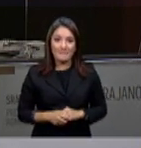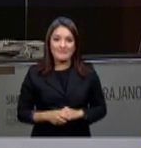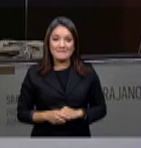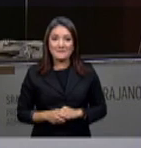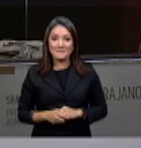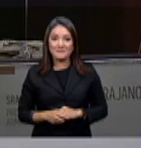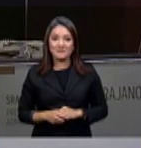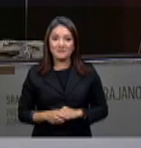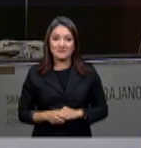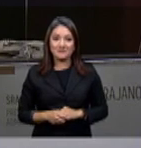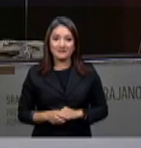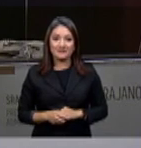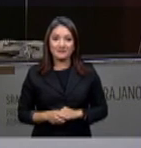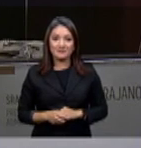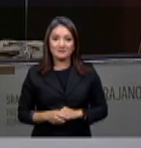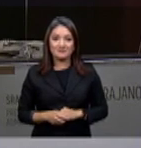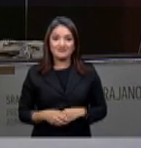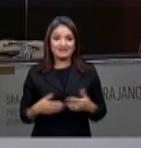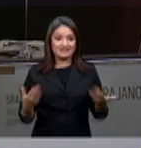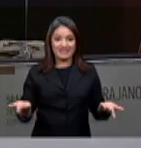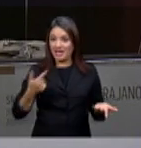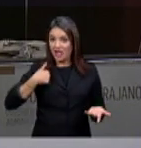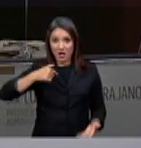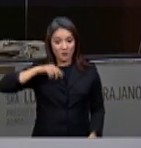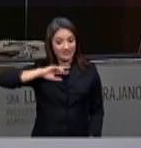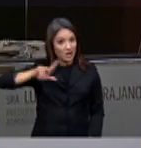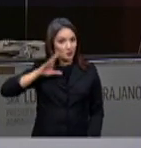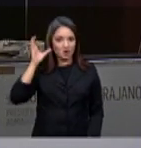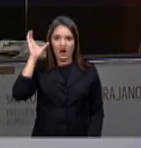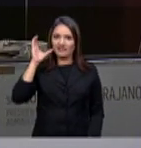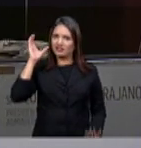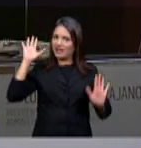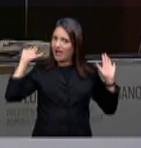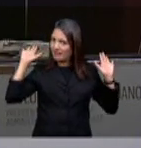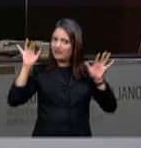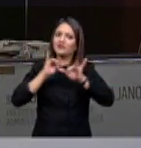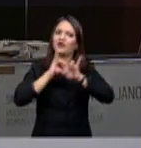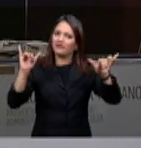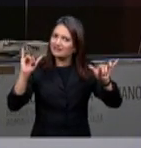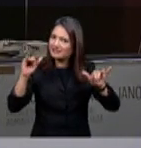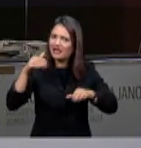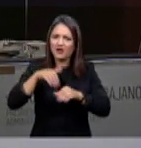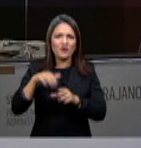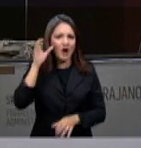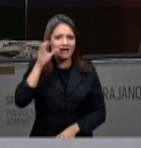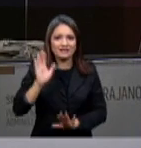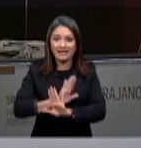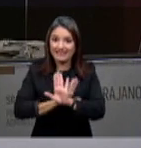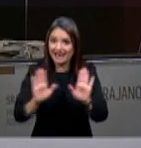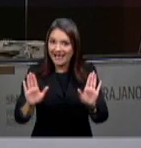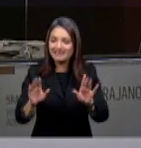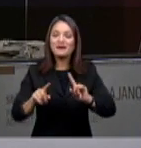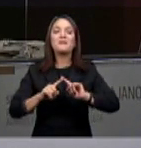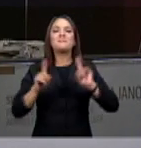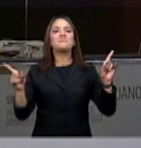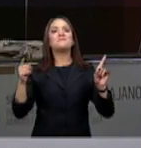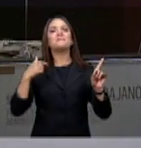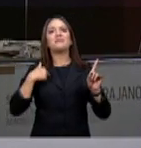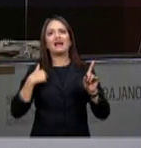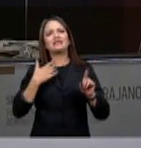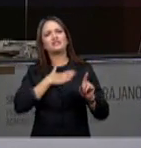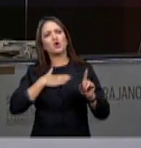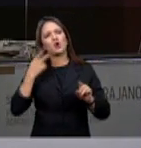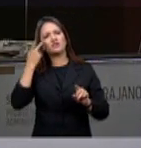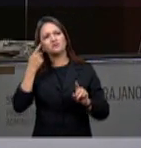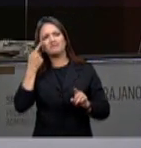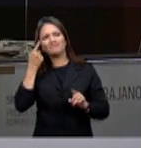é porque eu não sou candidatas autorizando mas sou uma política nata mas assim é tão